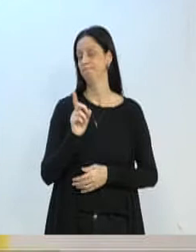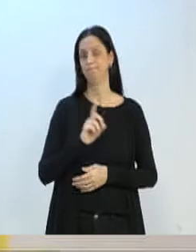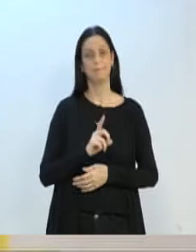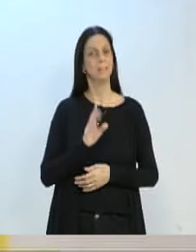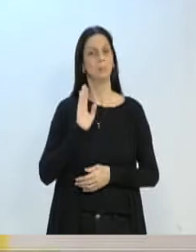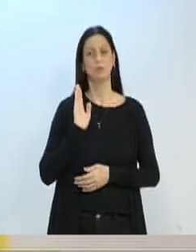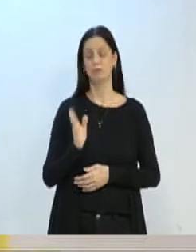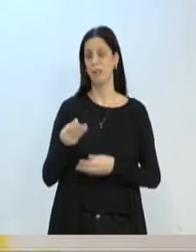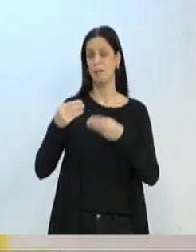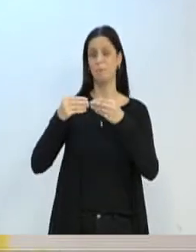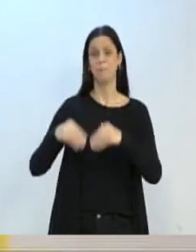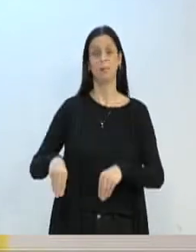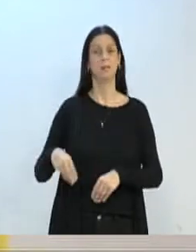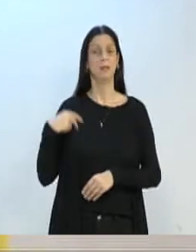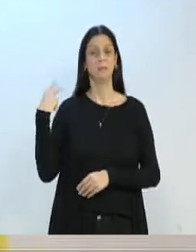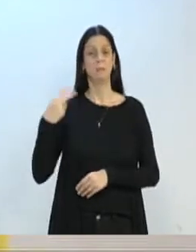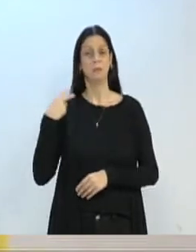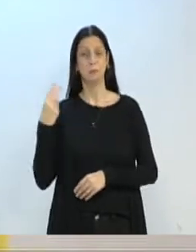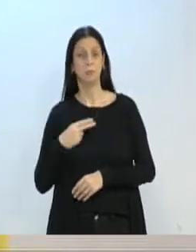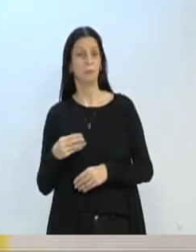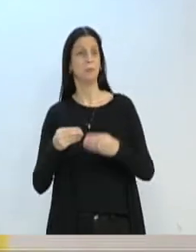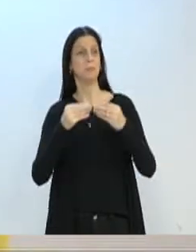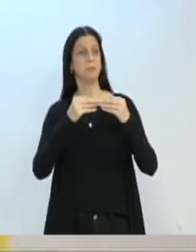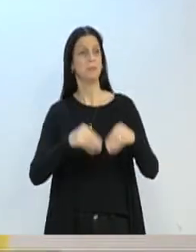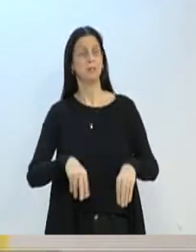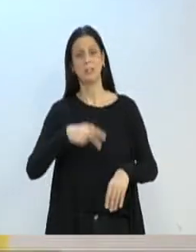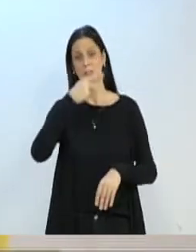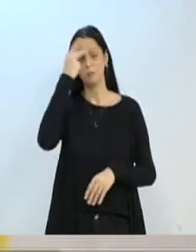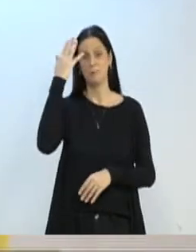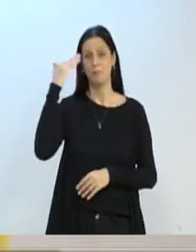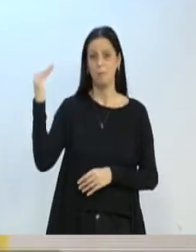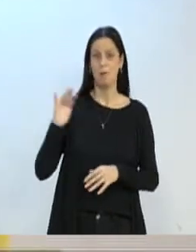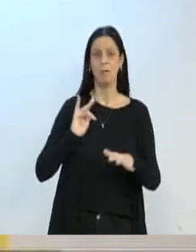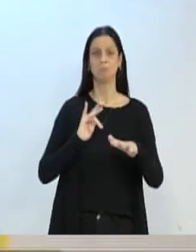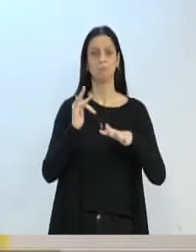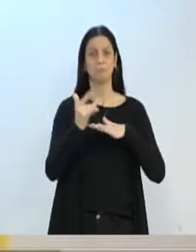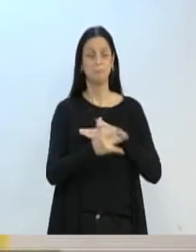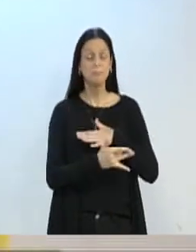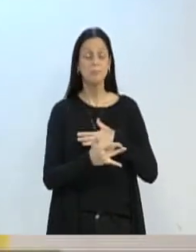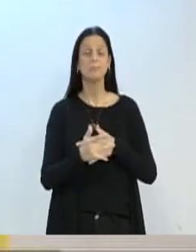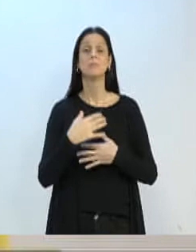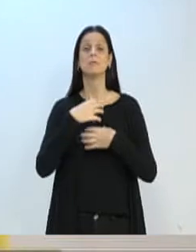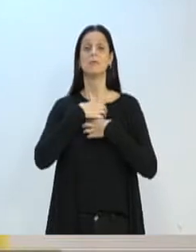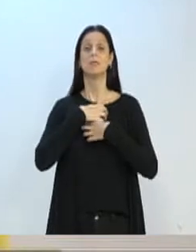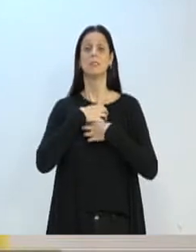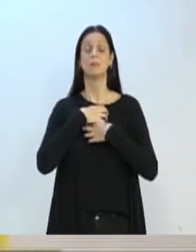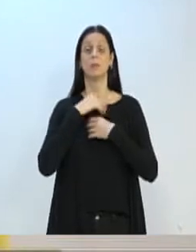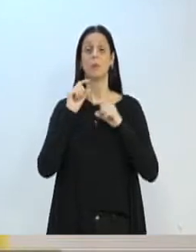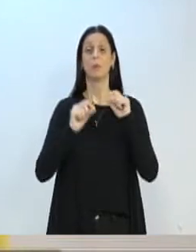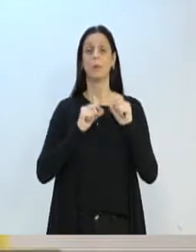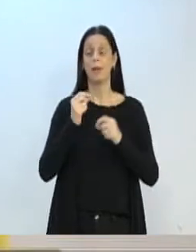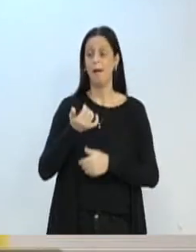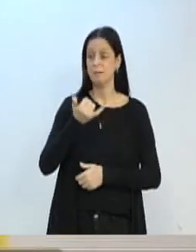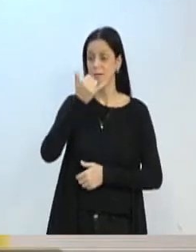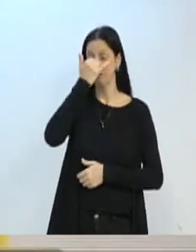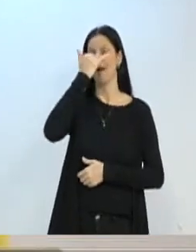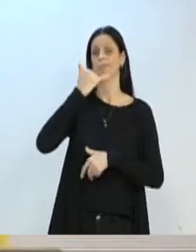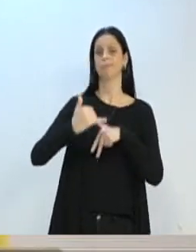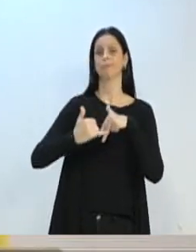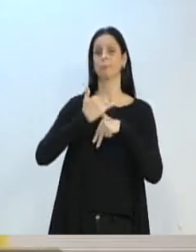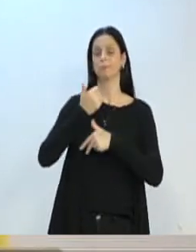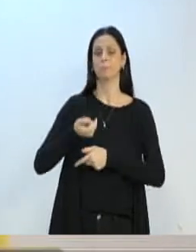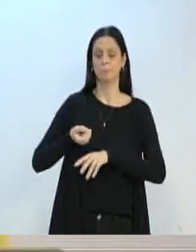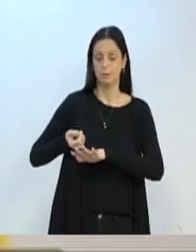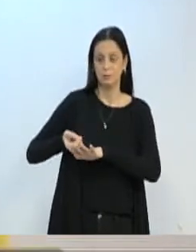casa com pessoas que têm destaque na nas redes sociais acabam sendo vítimas desses fake News